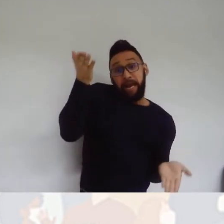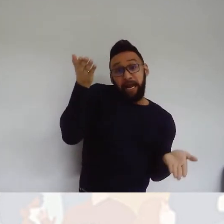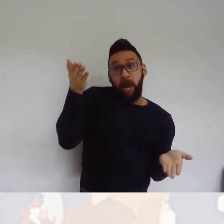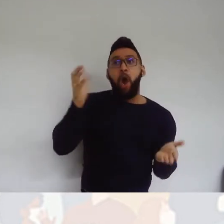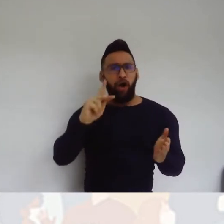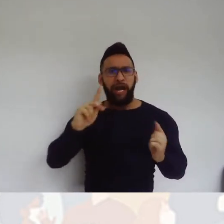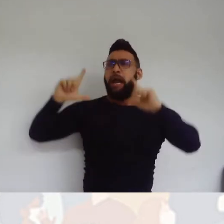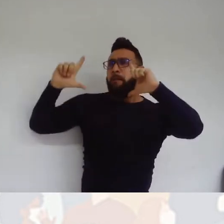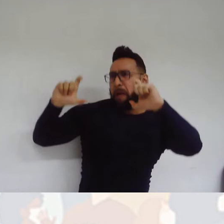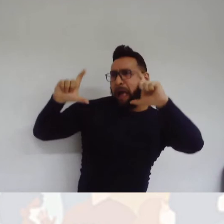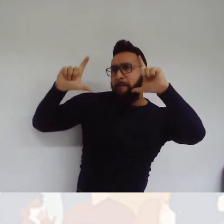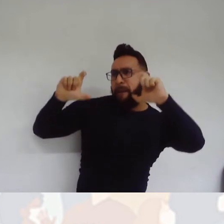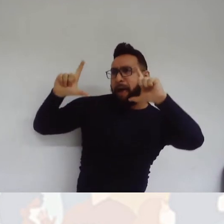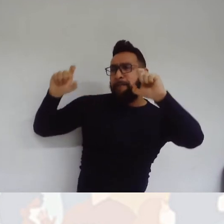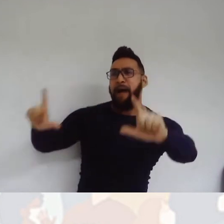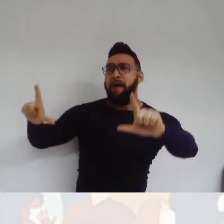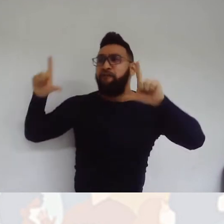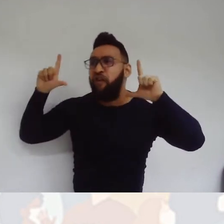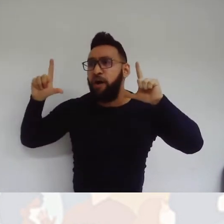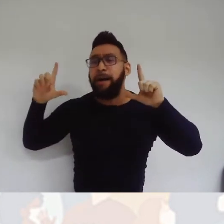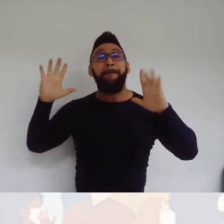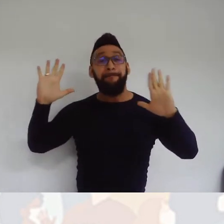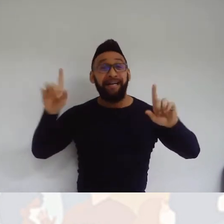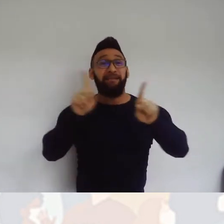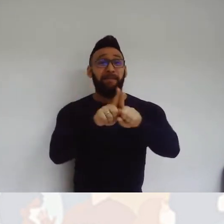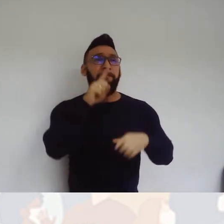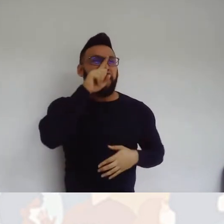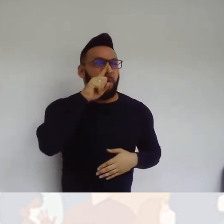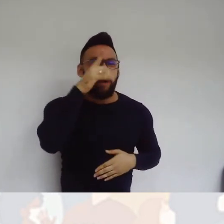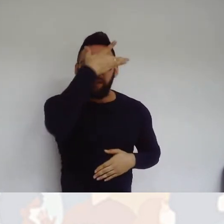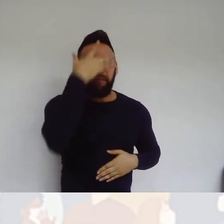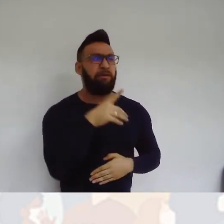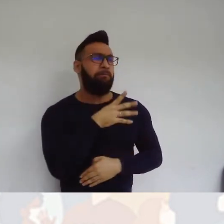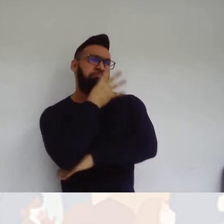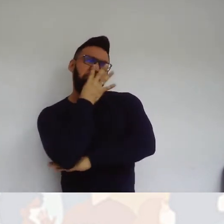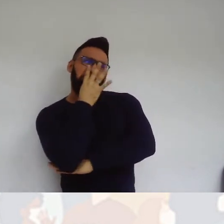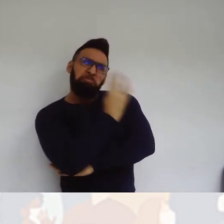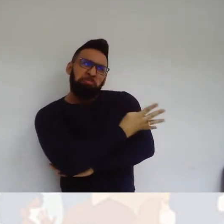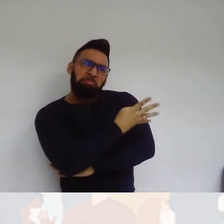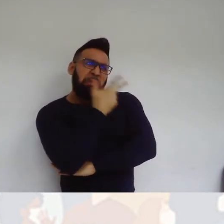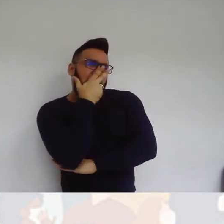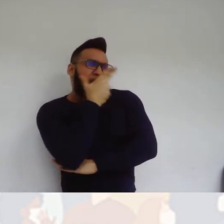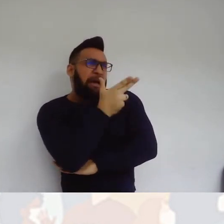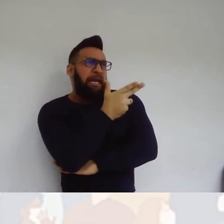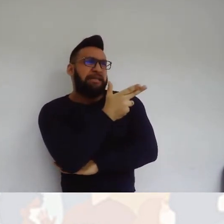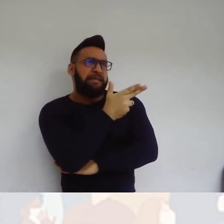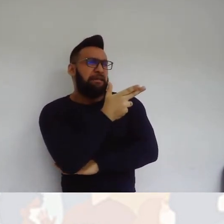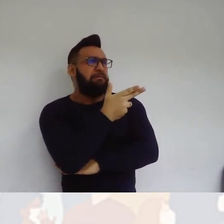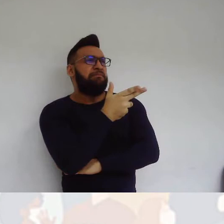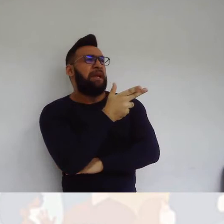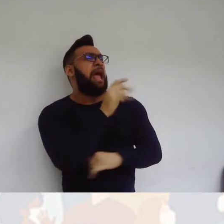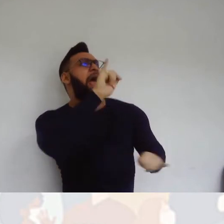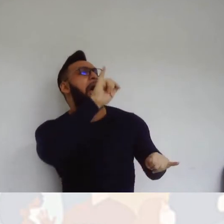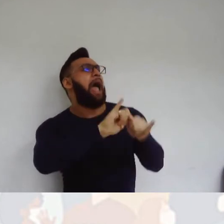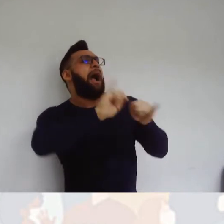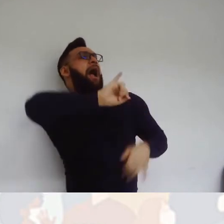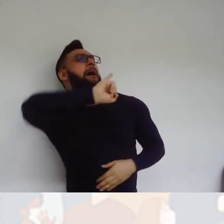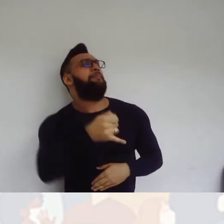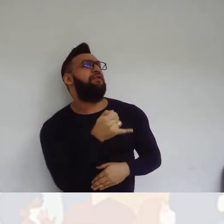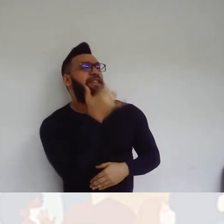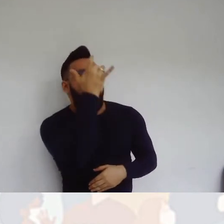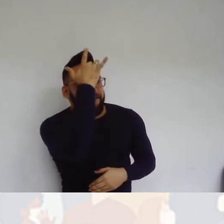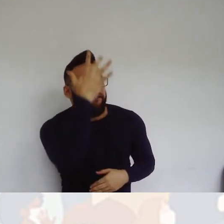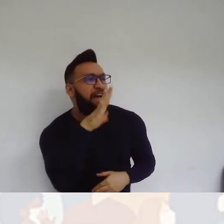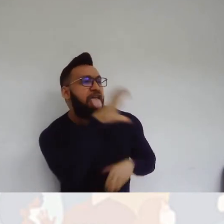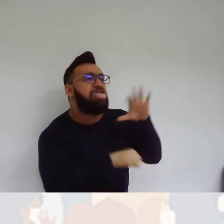justamente para sermos mantidos nesse lugar de abjeção e invisibilização. O que você pensa disso?